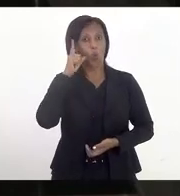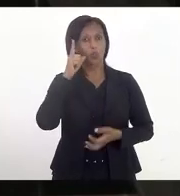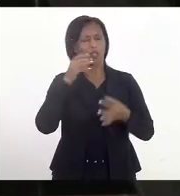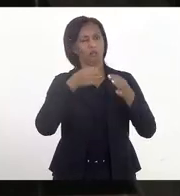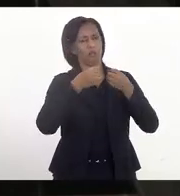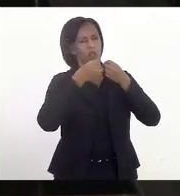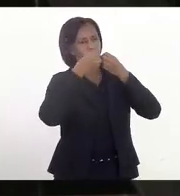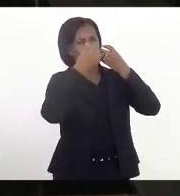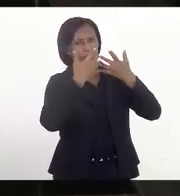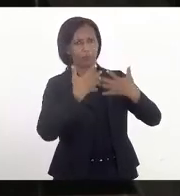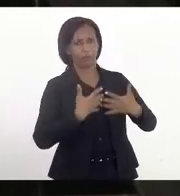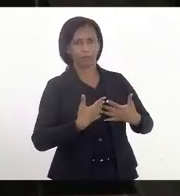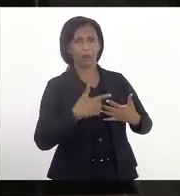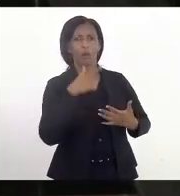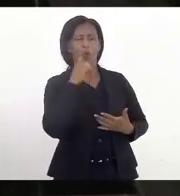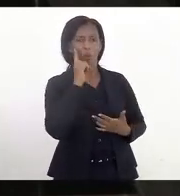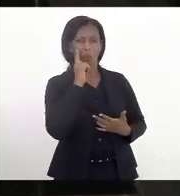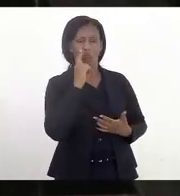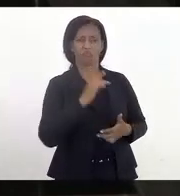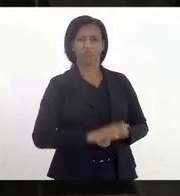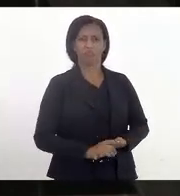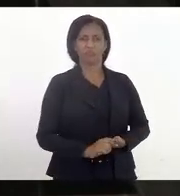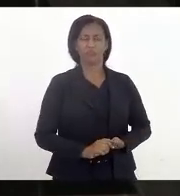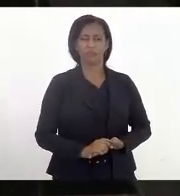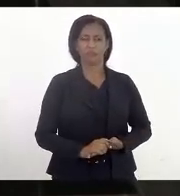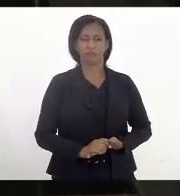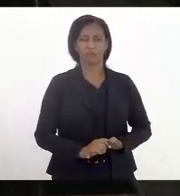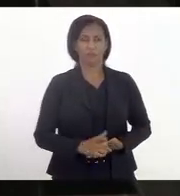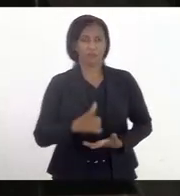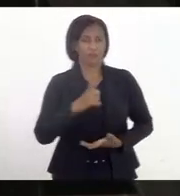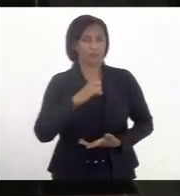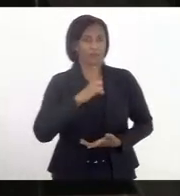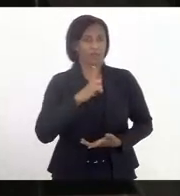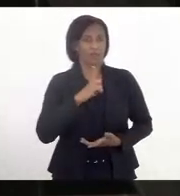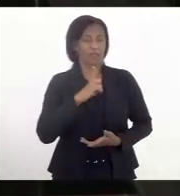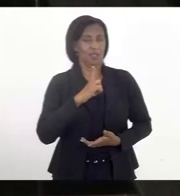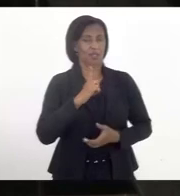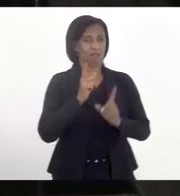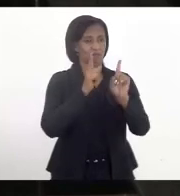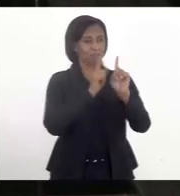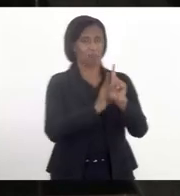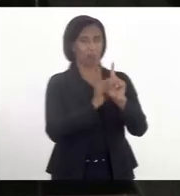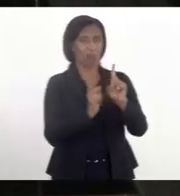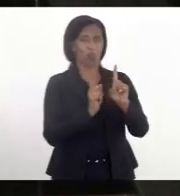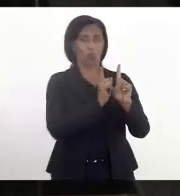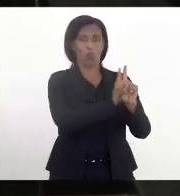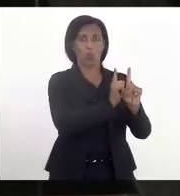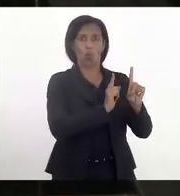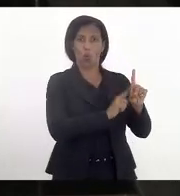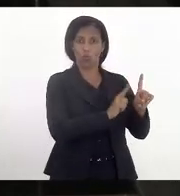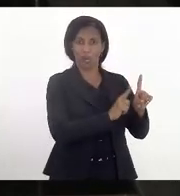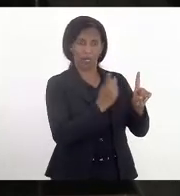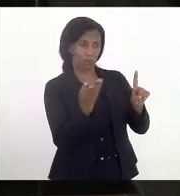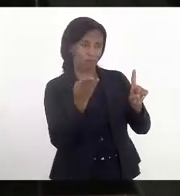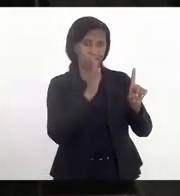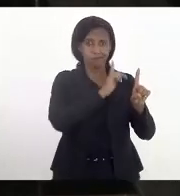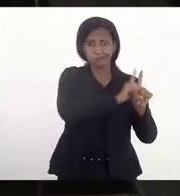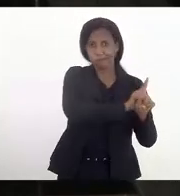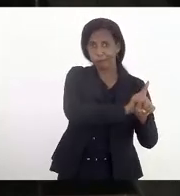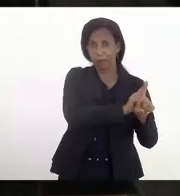aqui dizendo que a posição qualifica